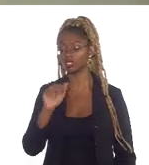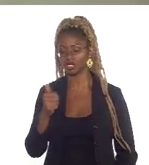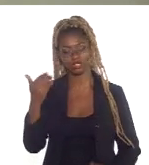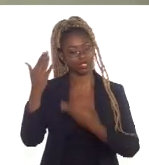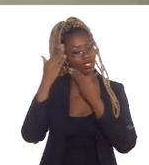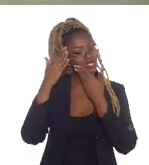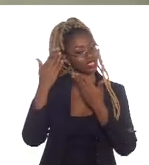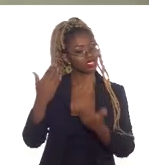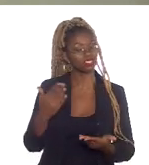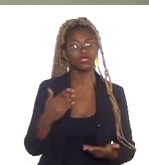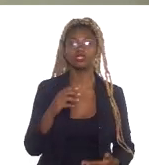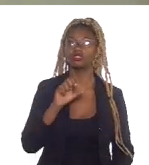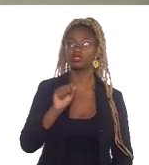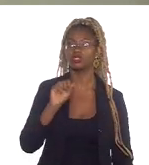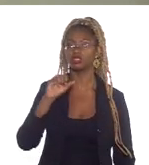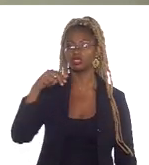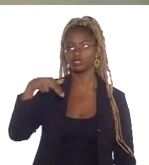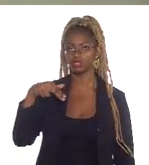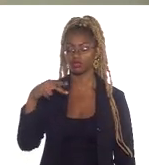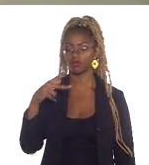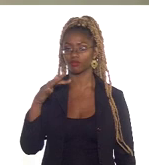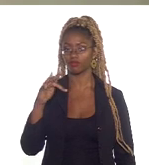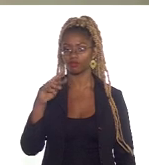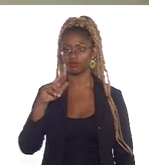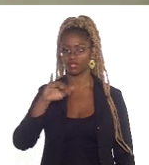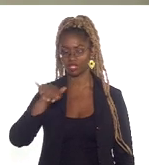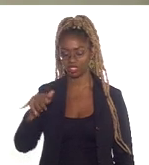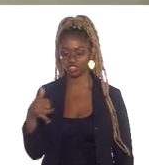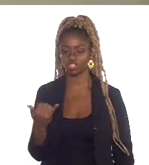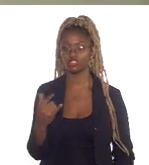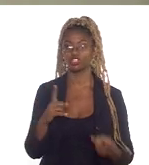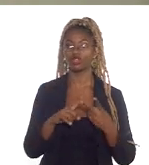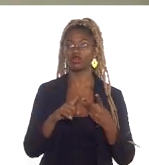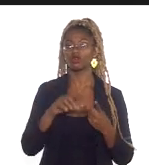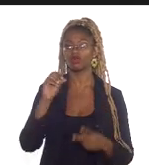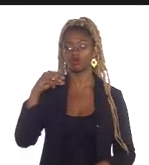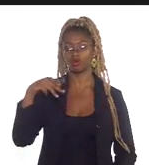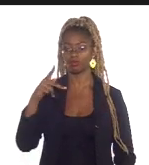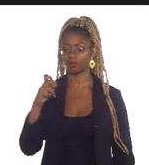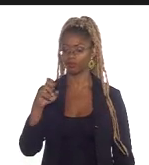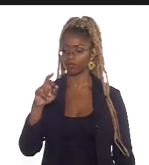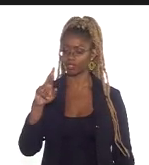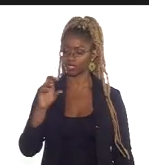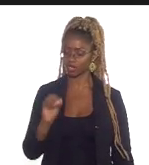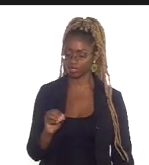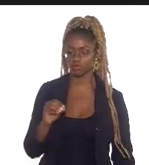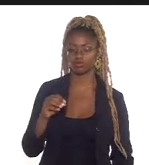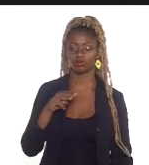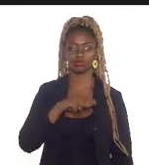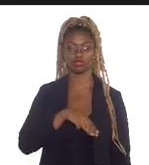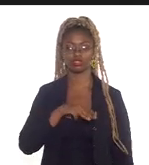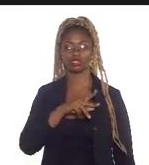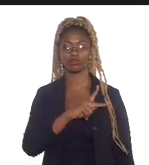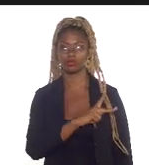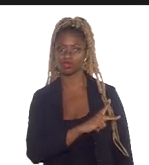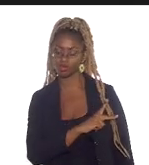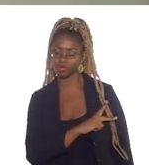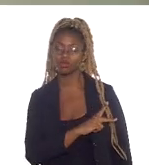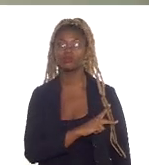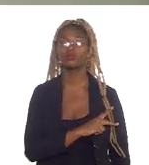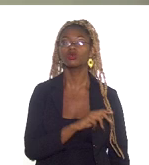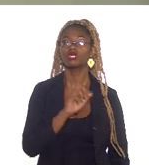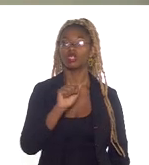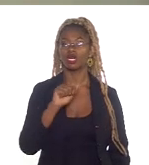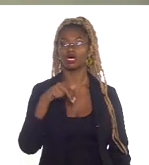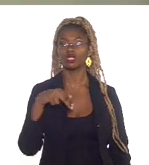do Sinfrerge, da Unipetro, do TCE, do Ministério Público, da